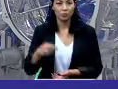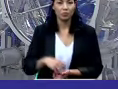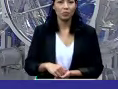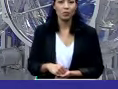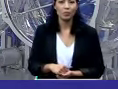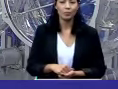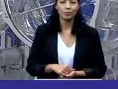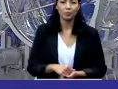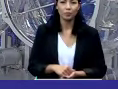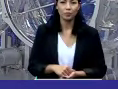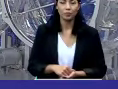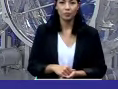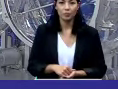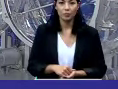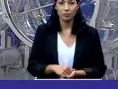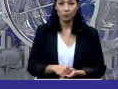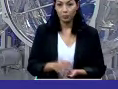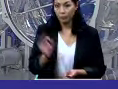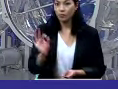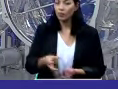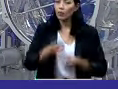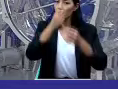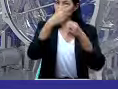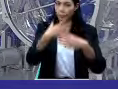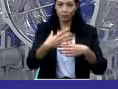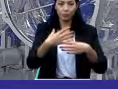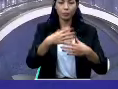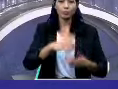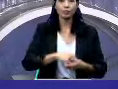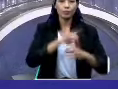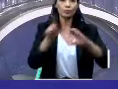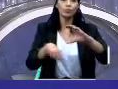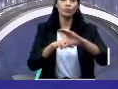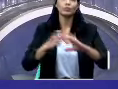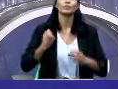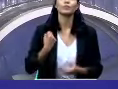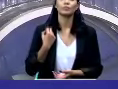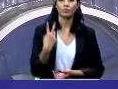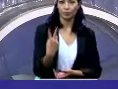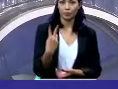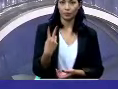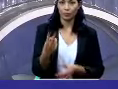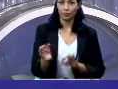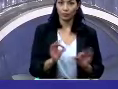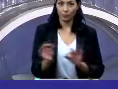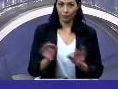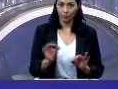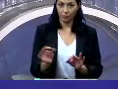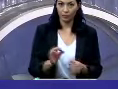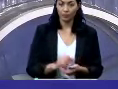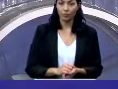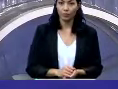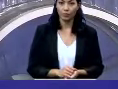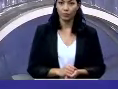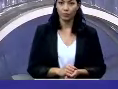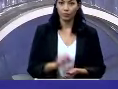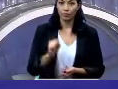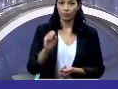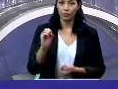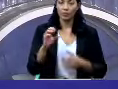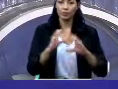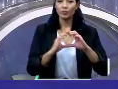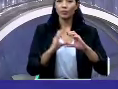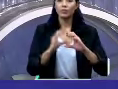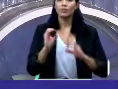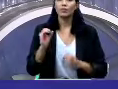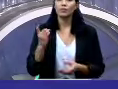R$1.543.595,37. Conforme explicamos já, o globo número 2 está com suporte acima abastecido com as 80